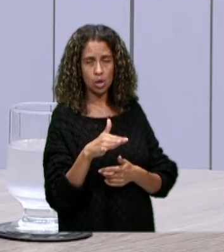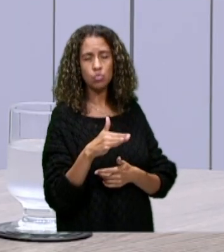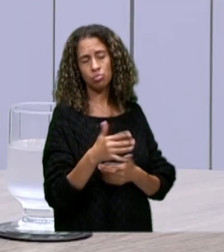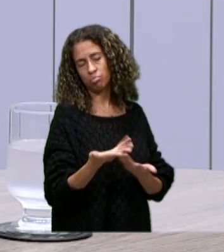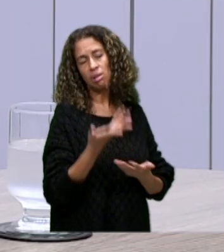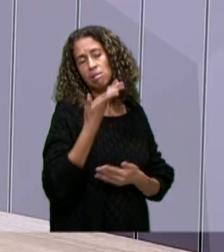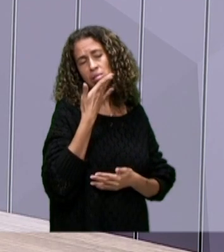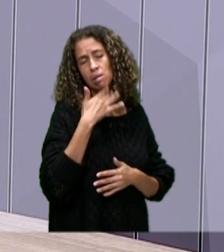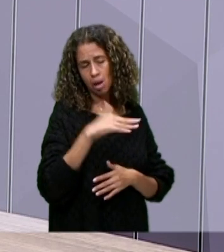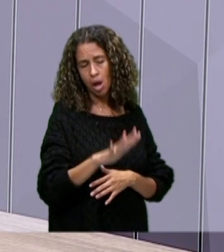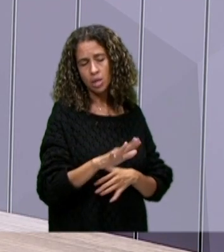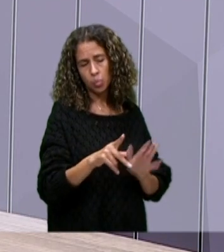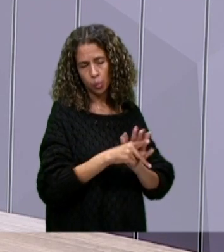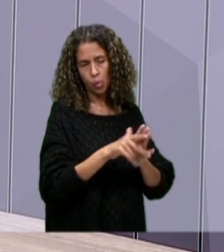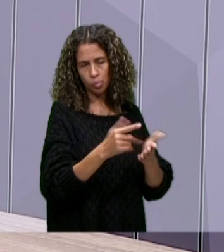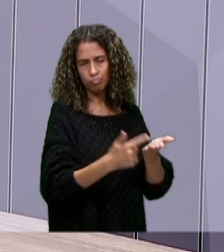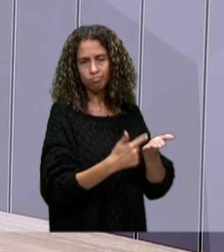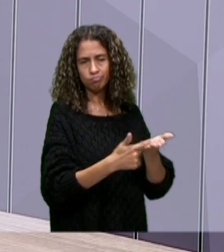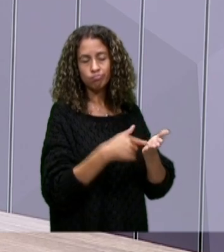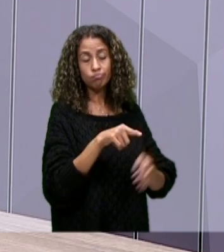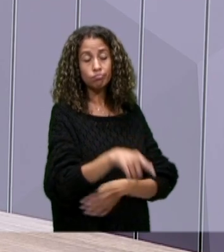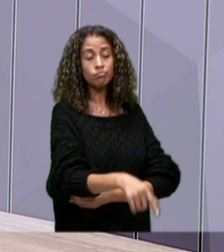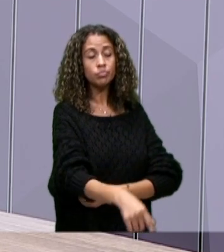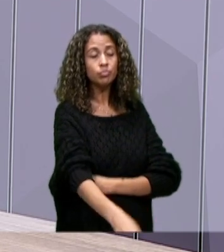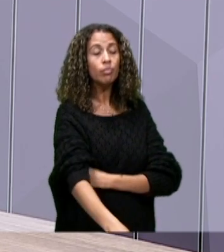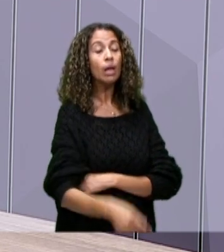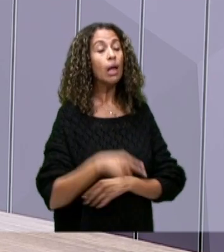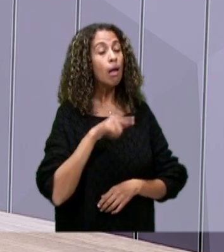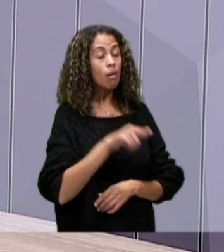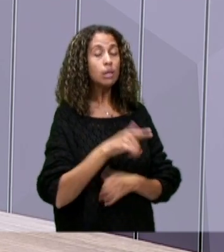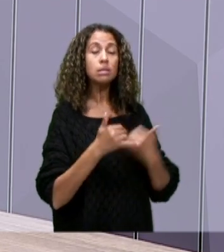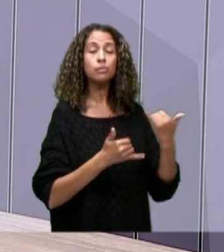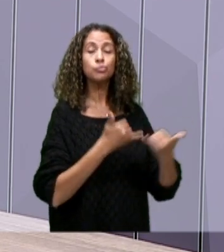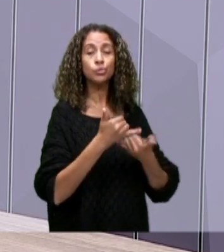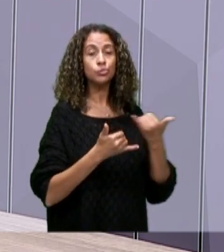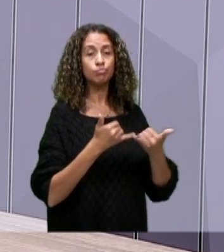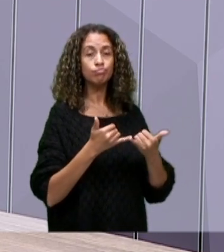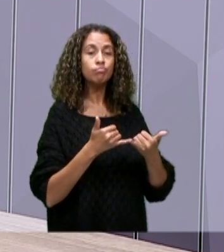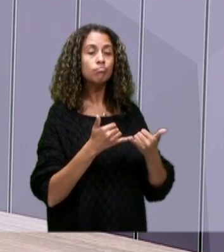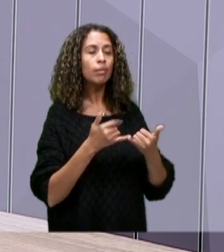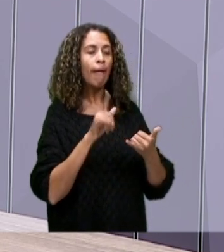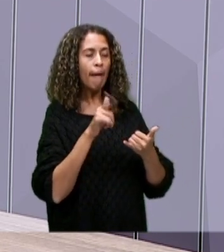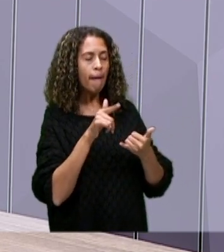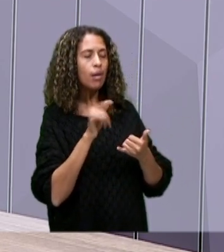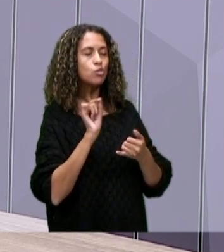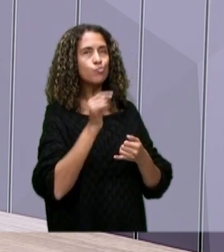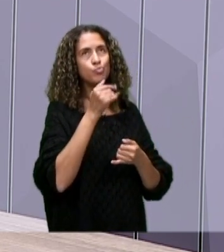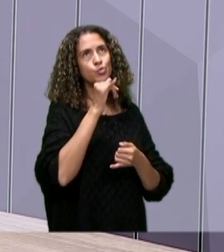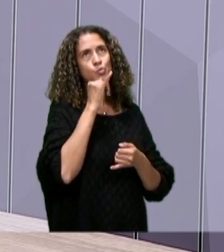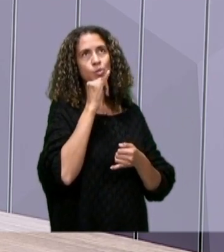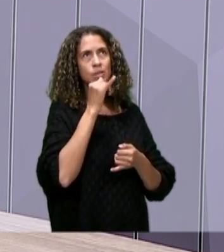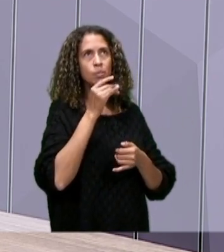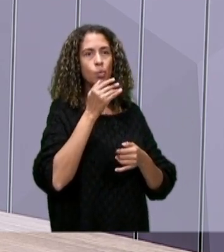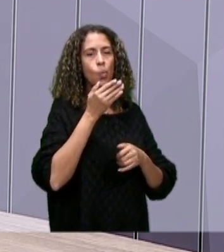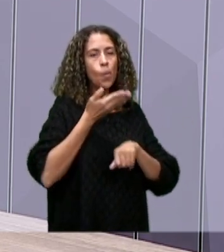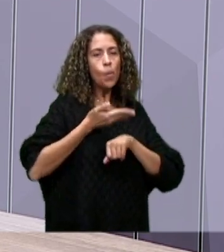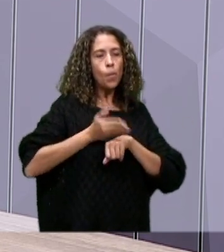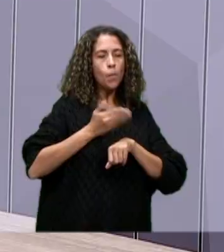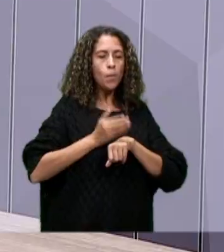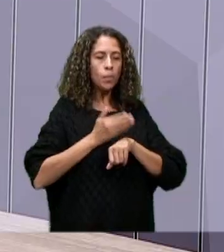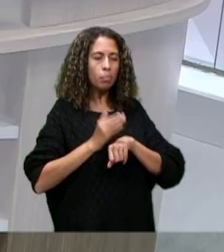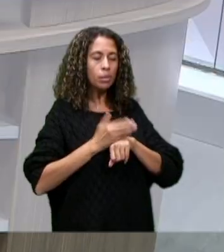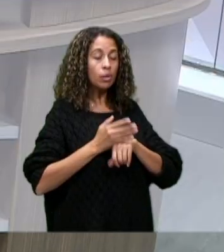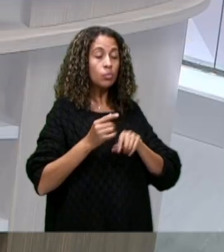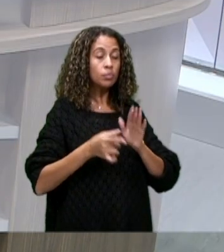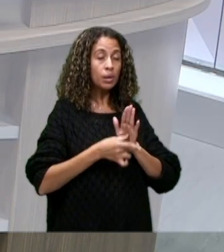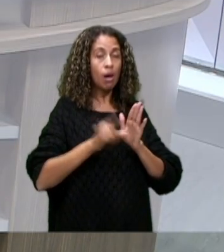assim, né, que esses adolescentes fazem, é também um preparo para essas soluções que eles têm que